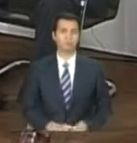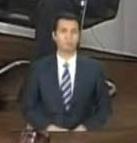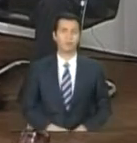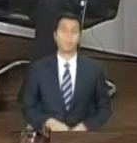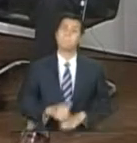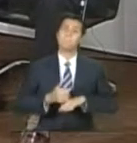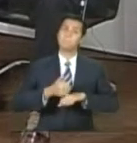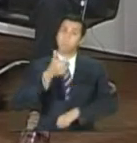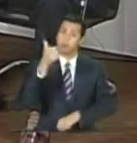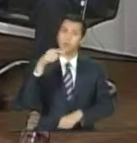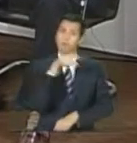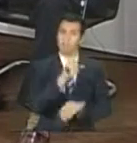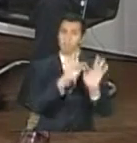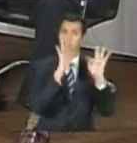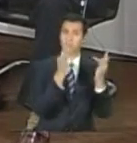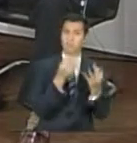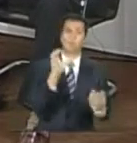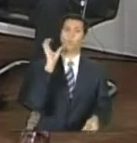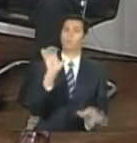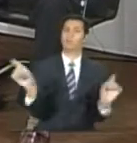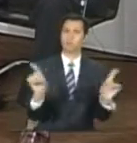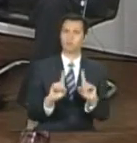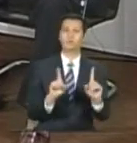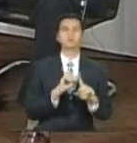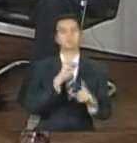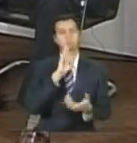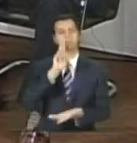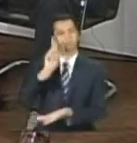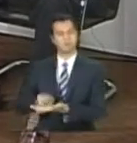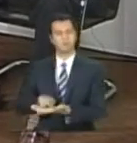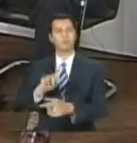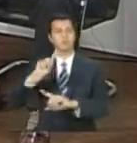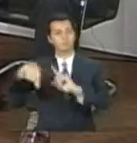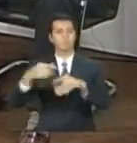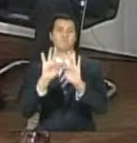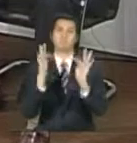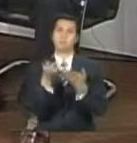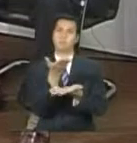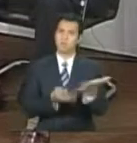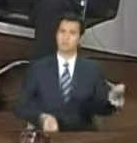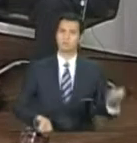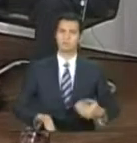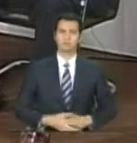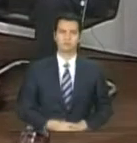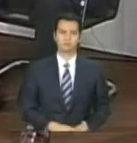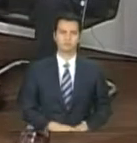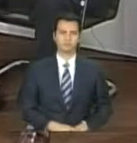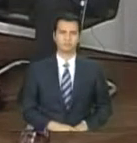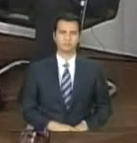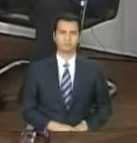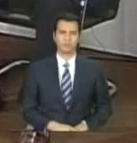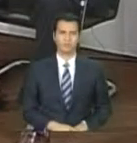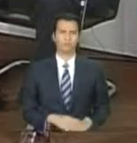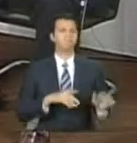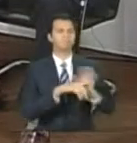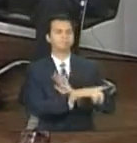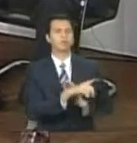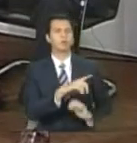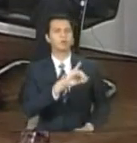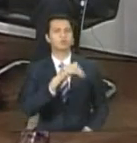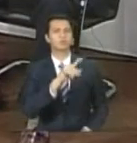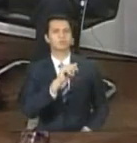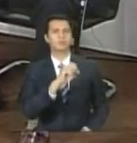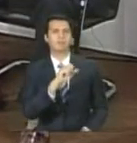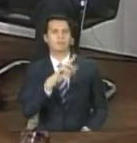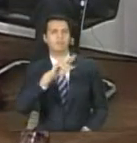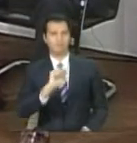família não omita essa informação e que o gestor a colete para que a família não seja prejudicada. Roberta, Jussara Lima, de Uberaba, Minas